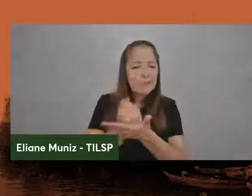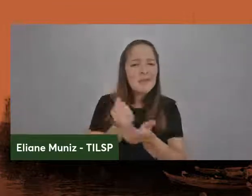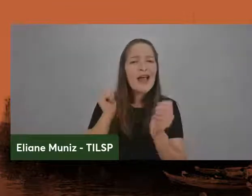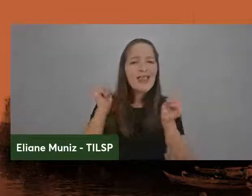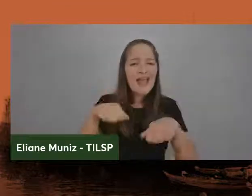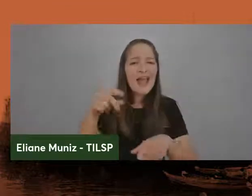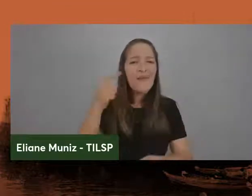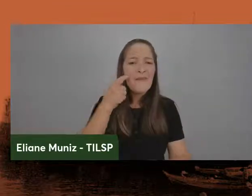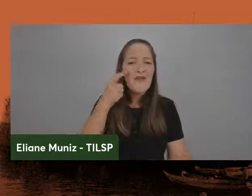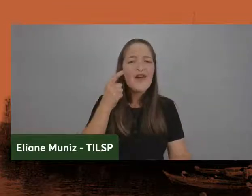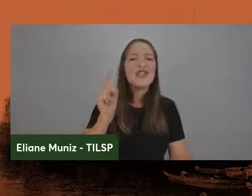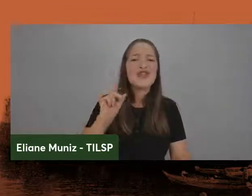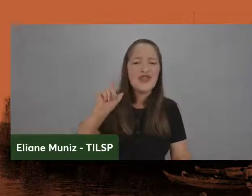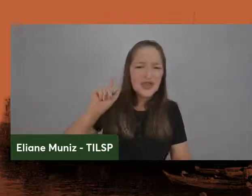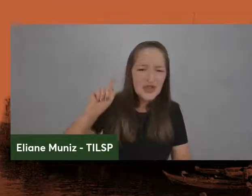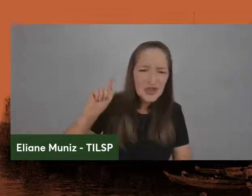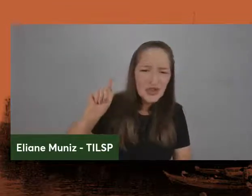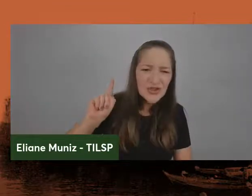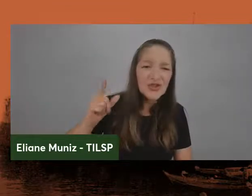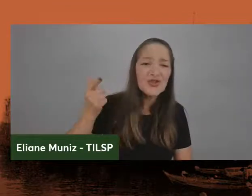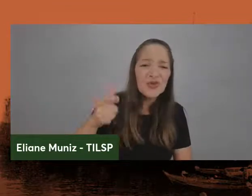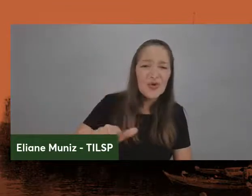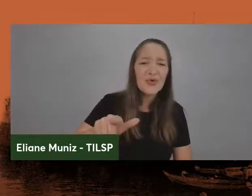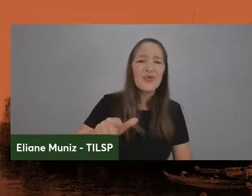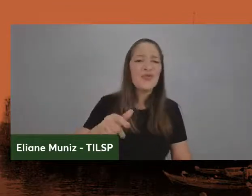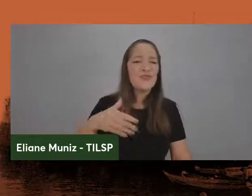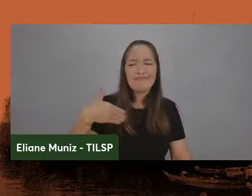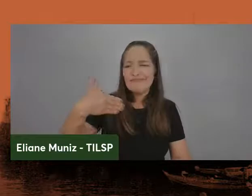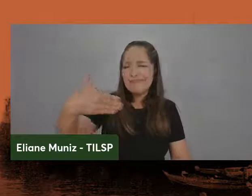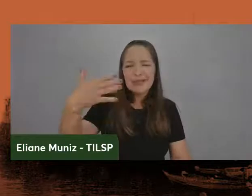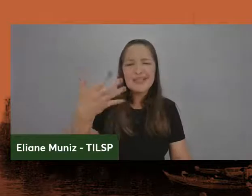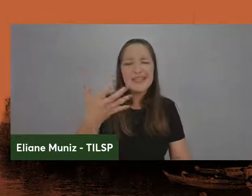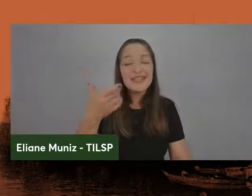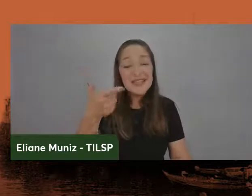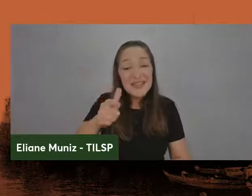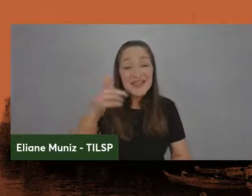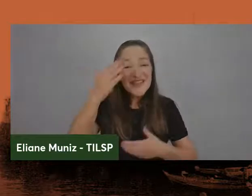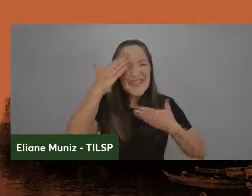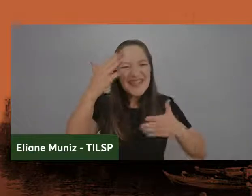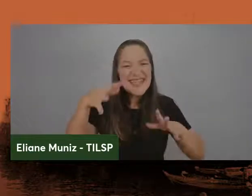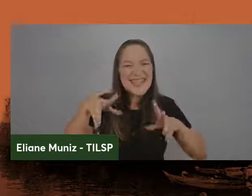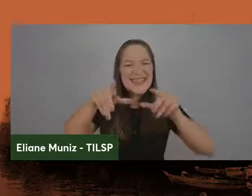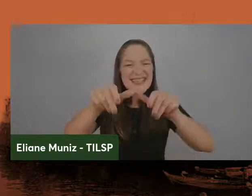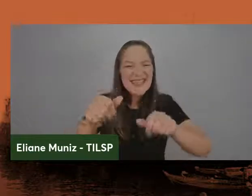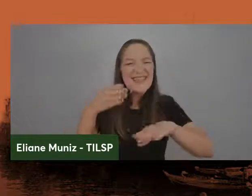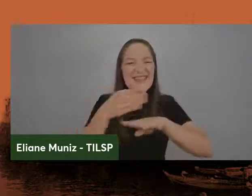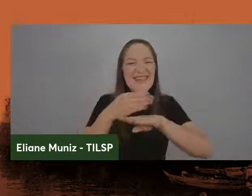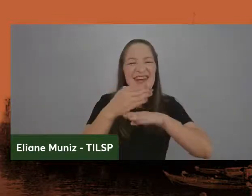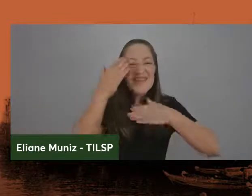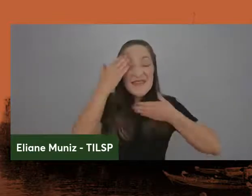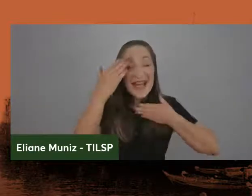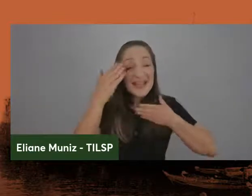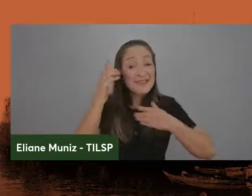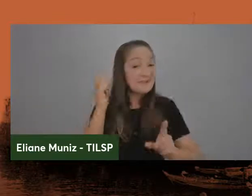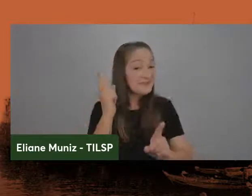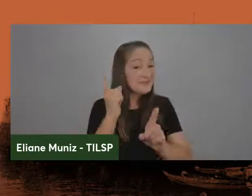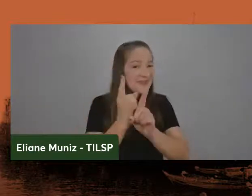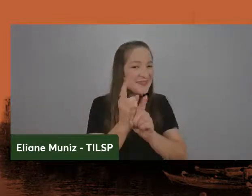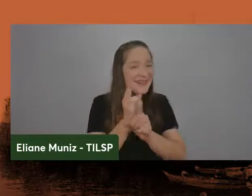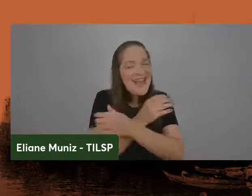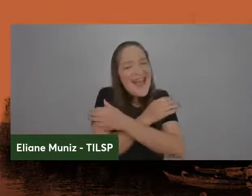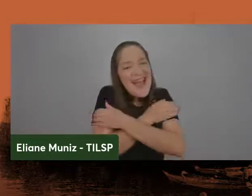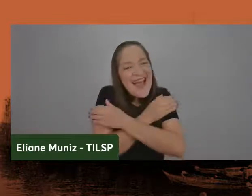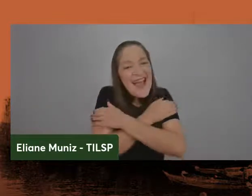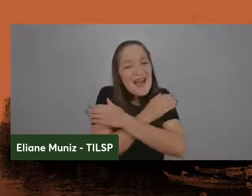minha gratidão mais uma vez a todos que participaram, muito obrigado, e até a próxima. Abraço a todos, eu